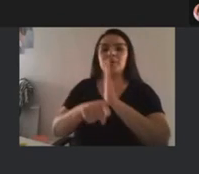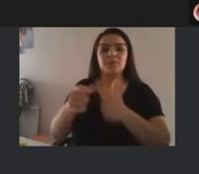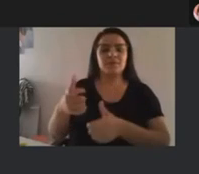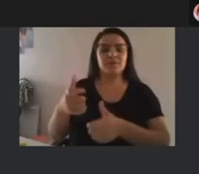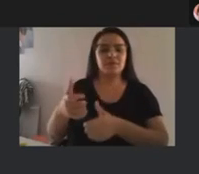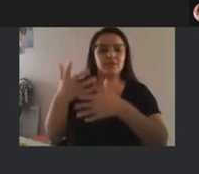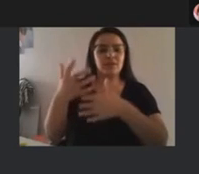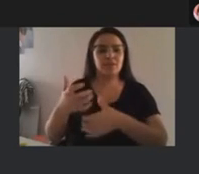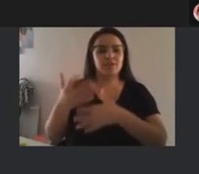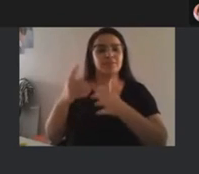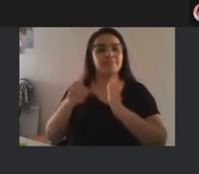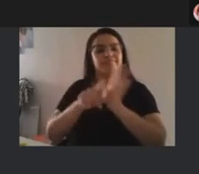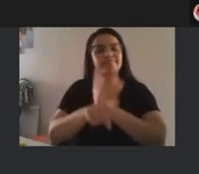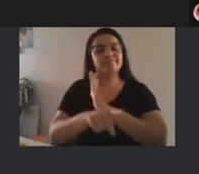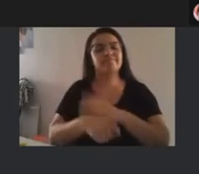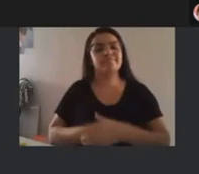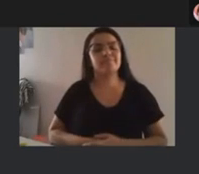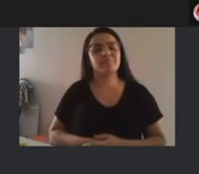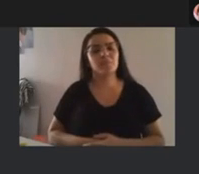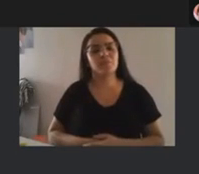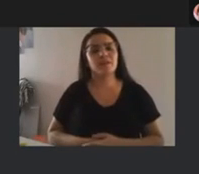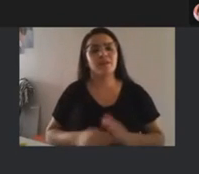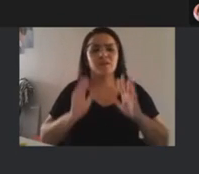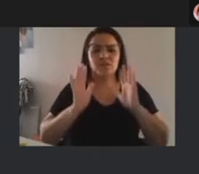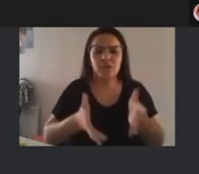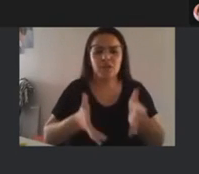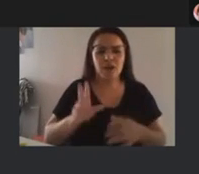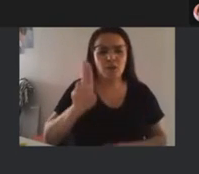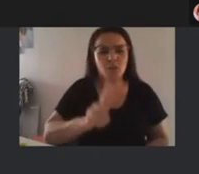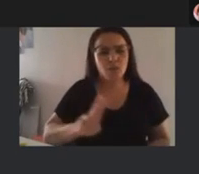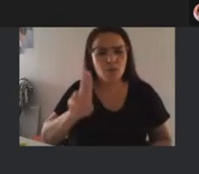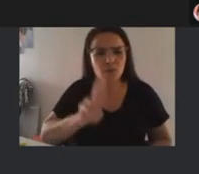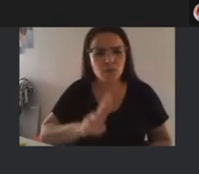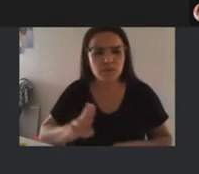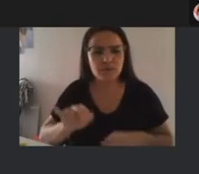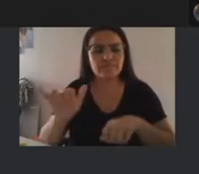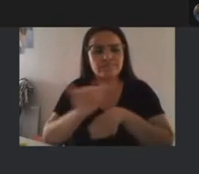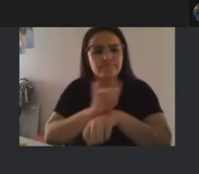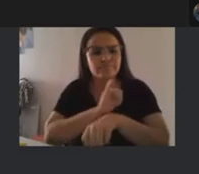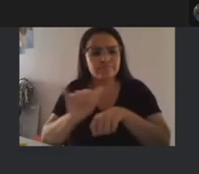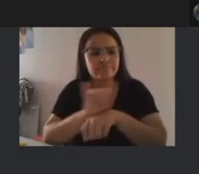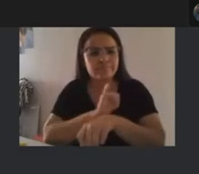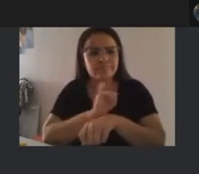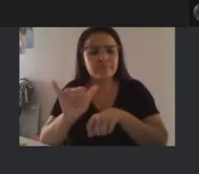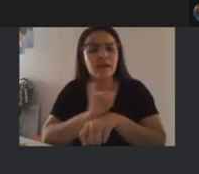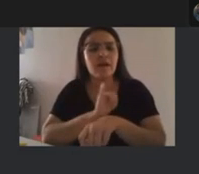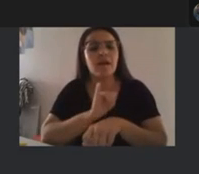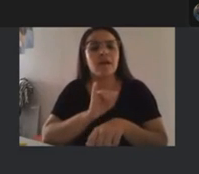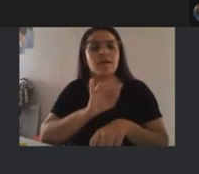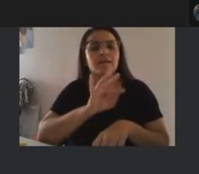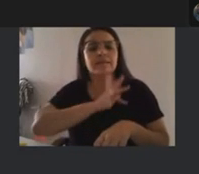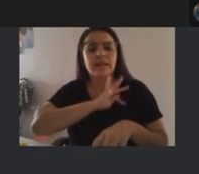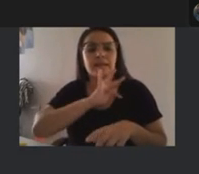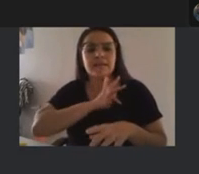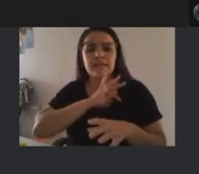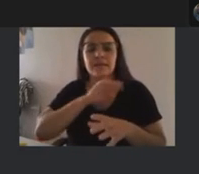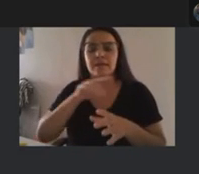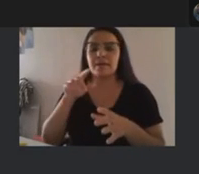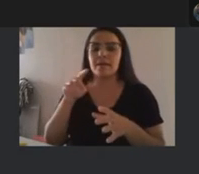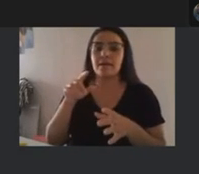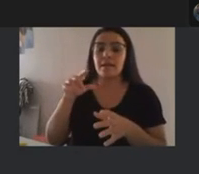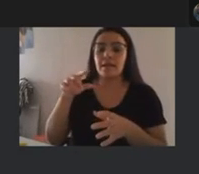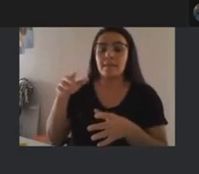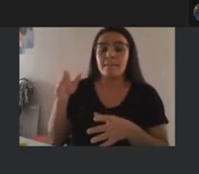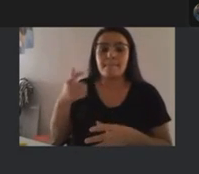Ele perguntou o seguinte: já se usam técnicas para determinar a presença de mercúrio em peixes? Ela se iniciou a partir